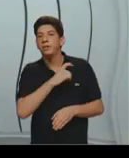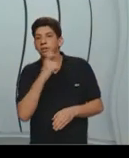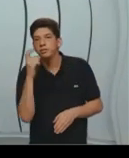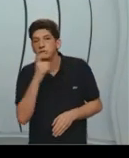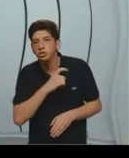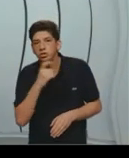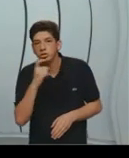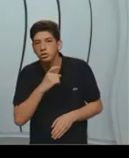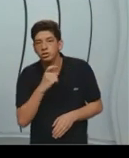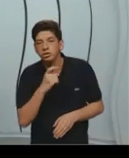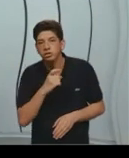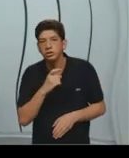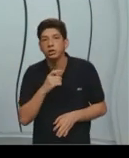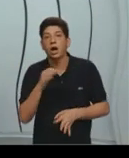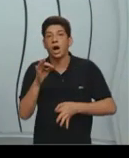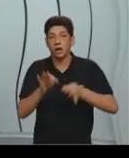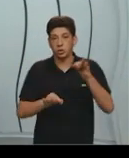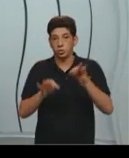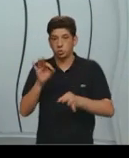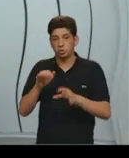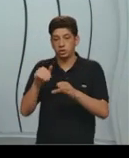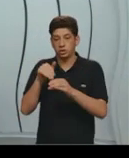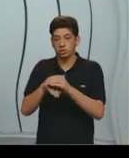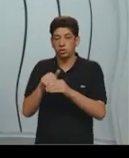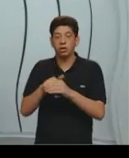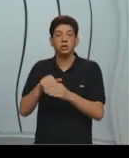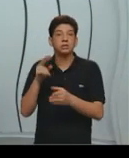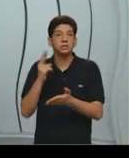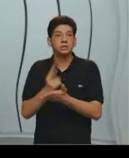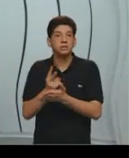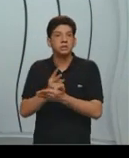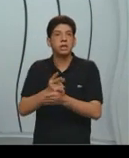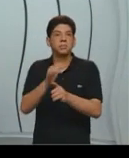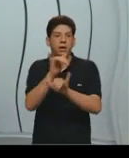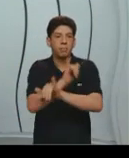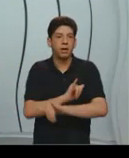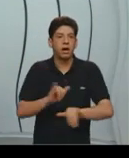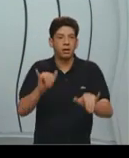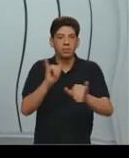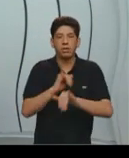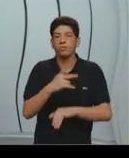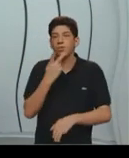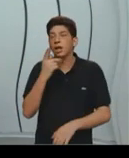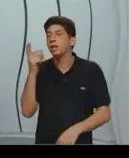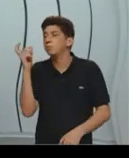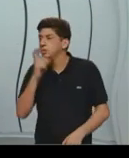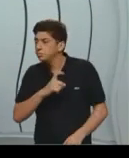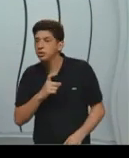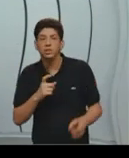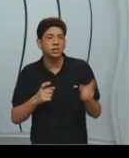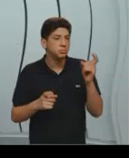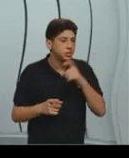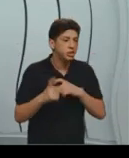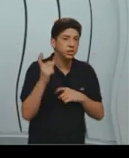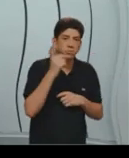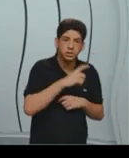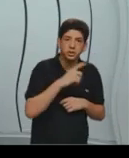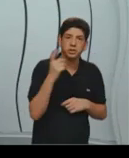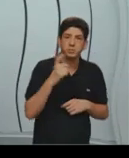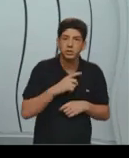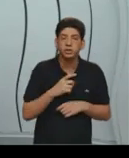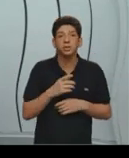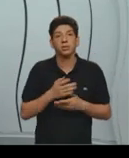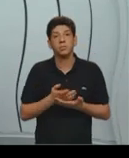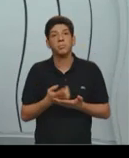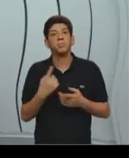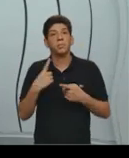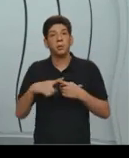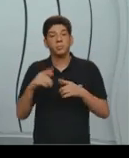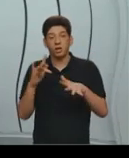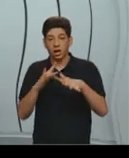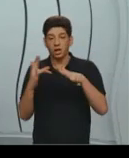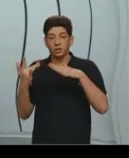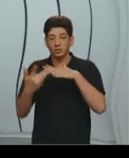Justiça Eleitoral sempre está tentando desmentir, mas sabe como é que é, né? Fake news, redes sociais, as pessoas preferem acreditar em